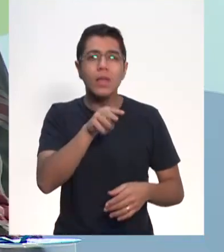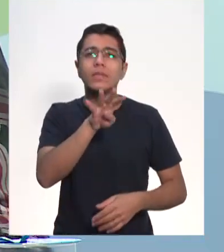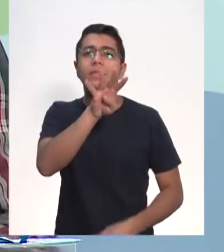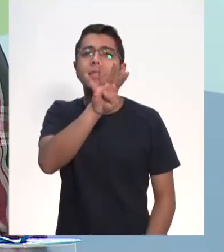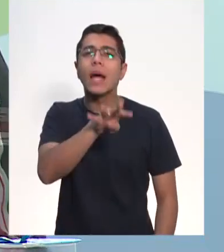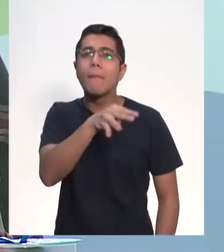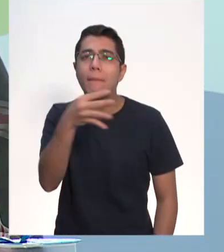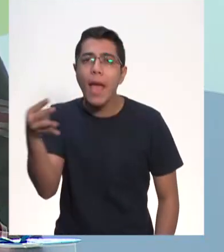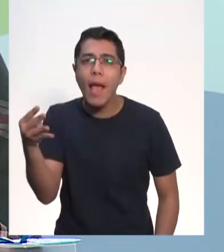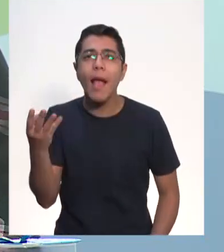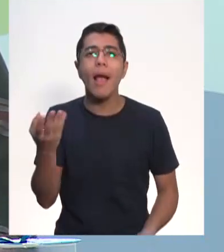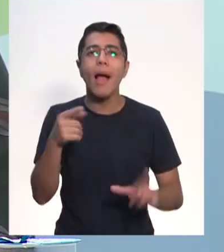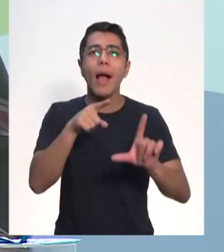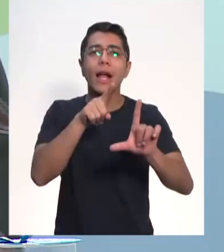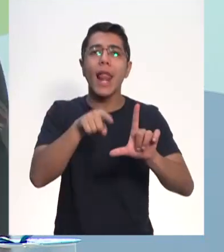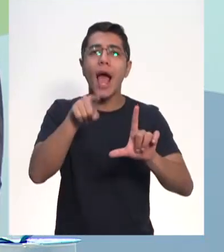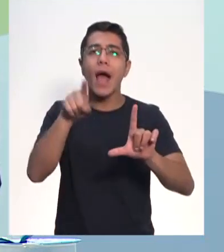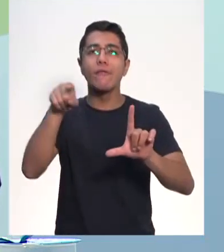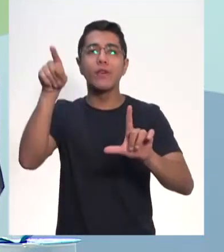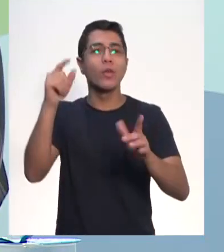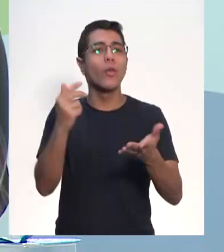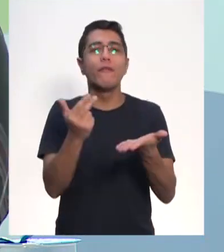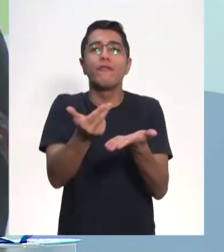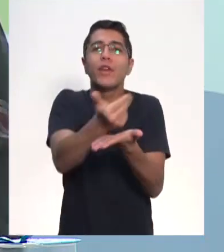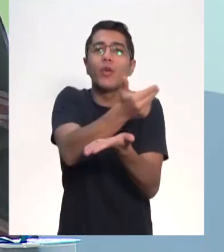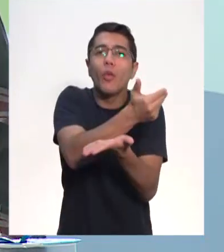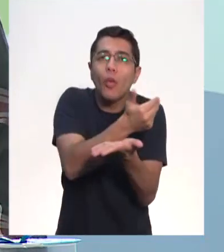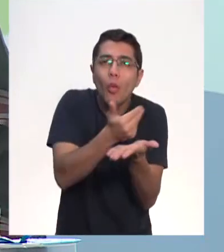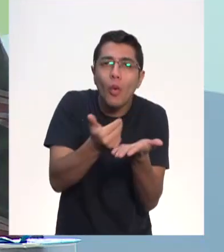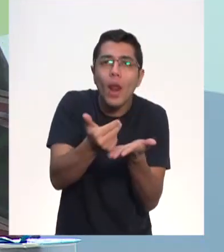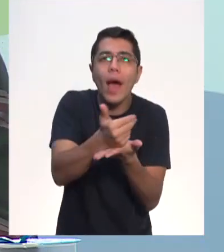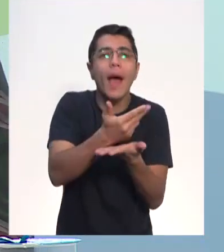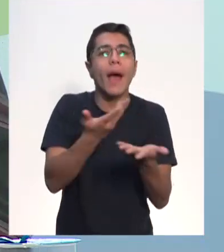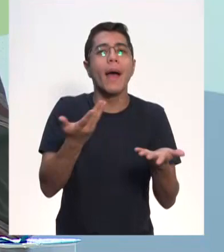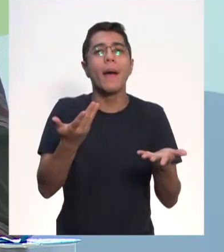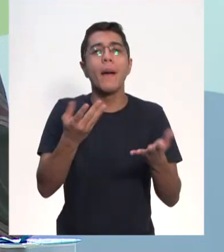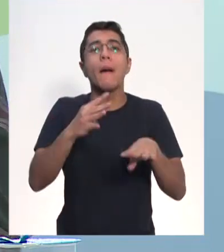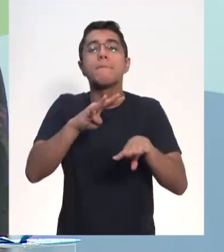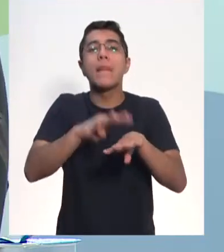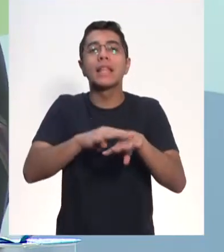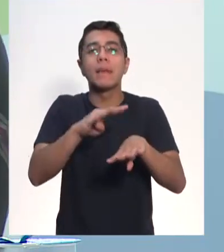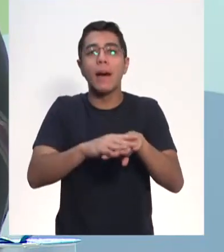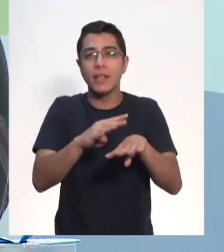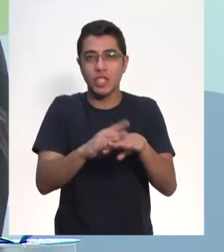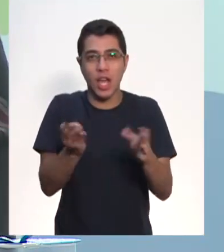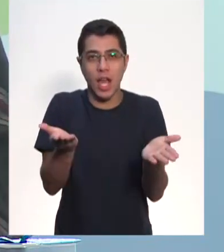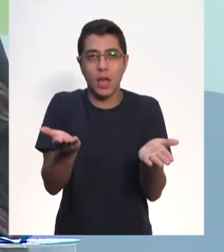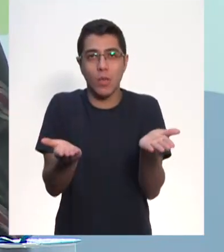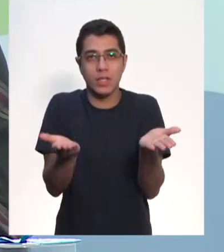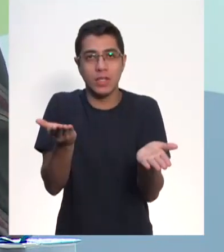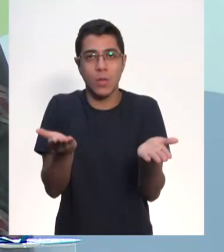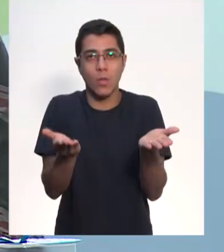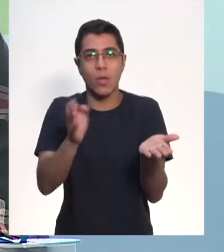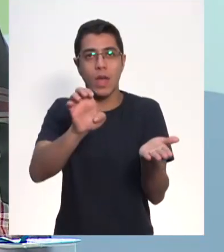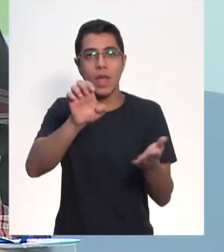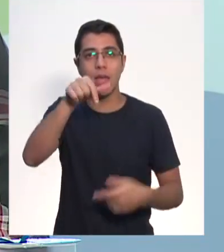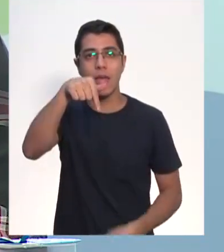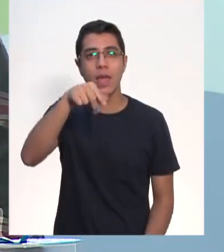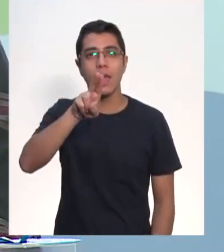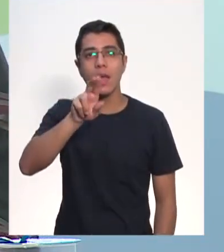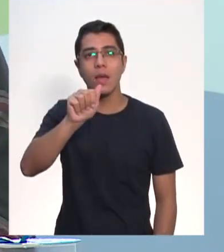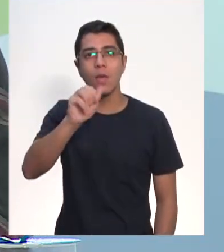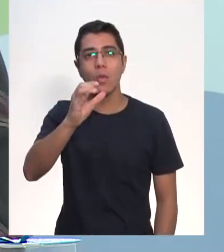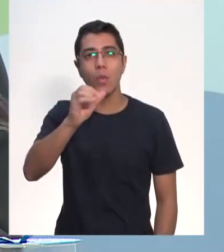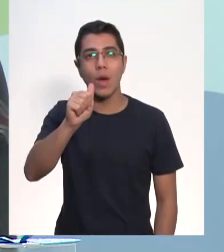gráficos, figuras, equações matemáticas concretas, proposições ou resoluções,